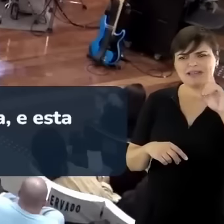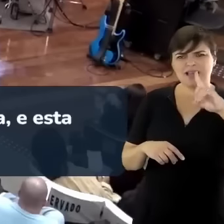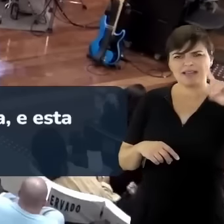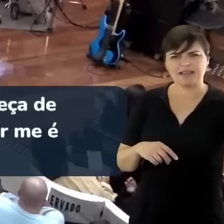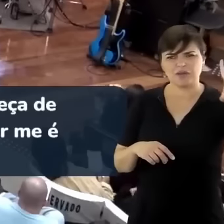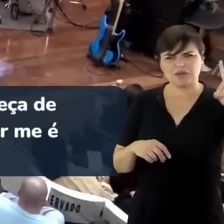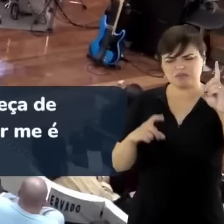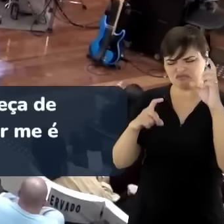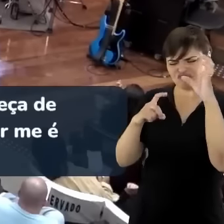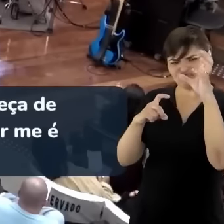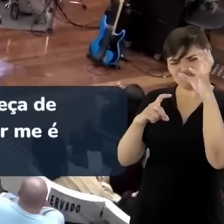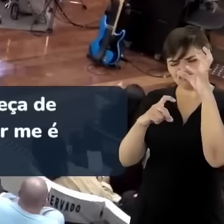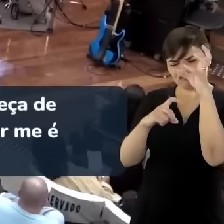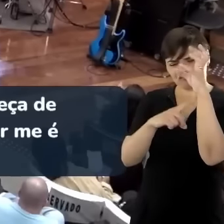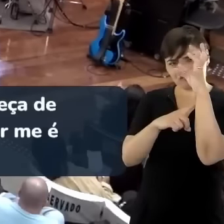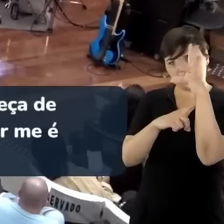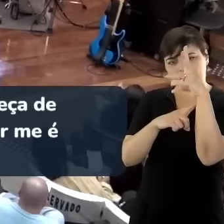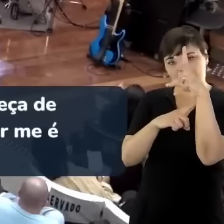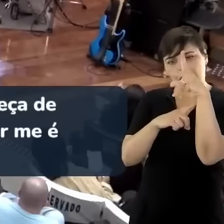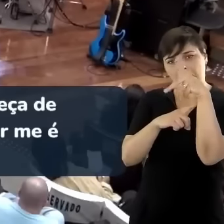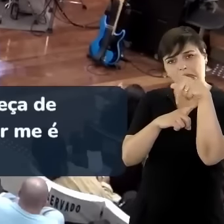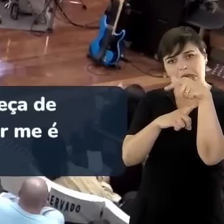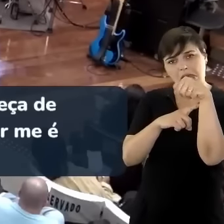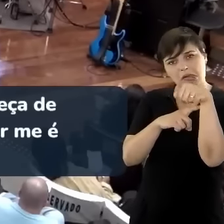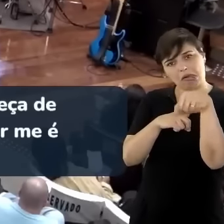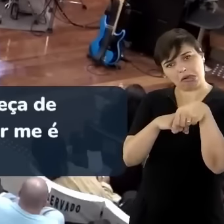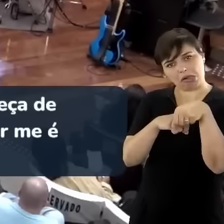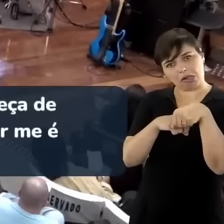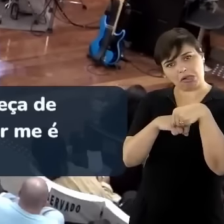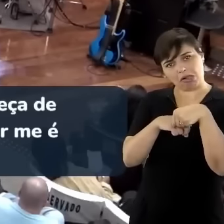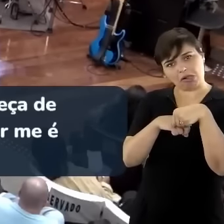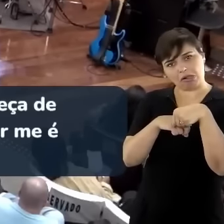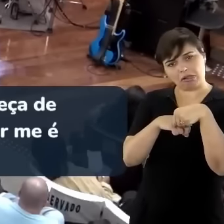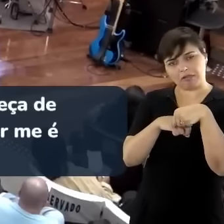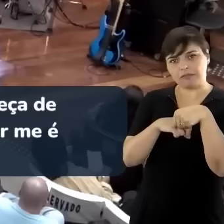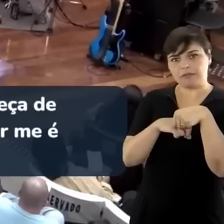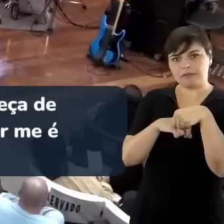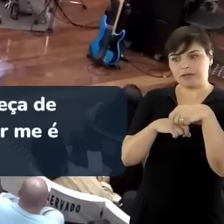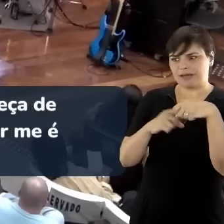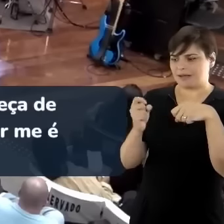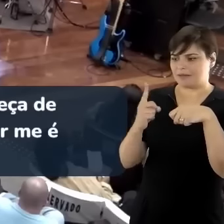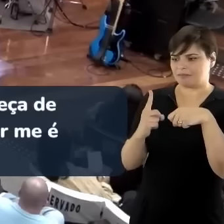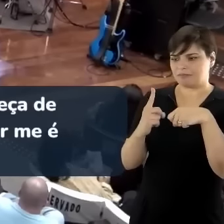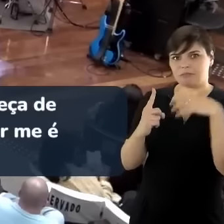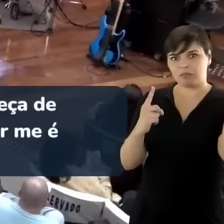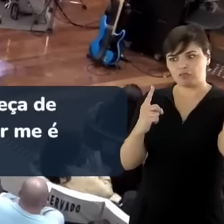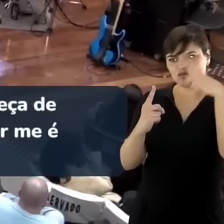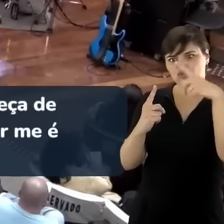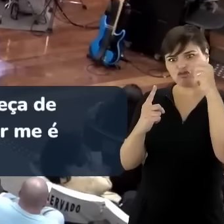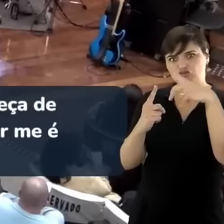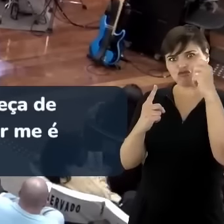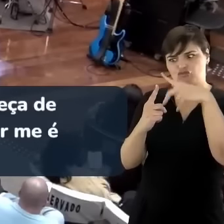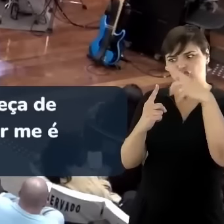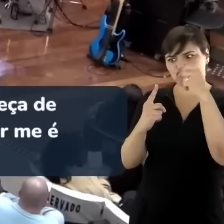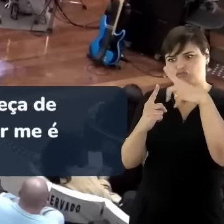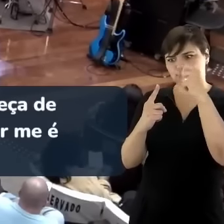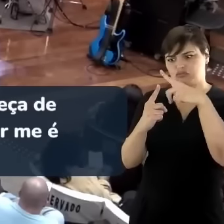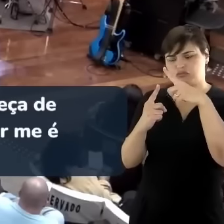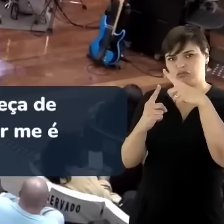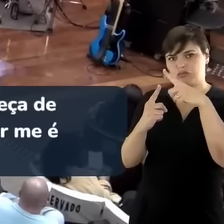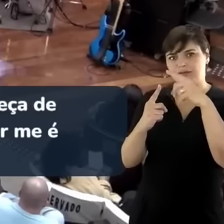planta e esta se secou em nascendo o sol Deus mandou um vento calmoso oriental Só bateu na cabeça de